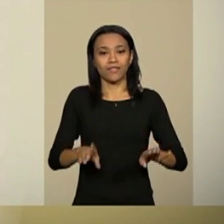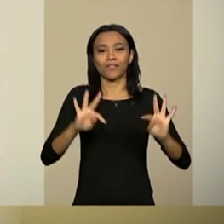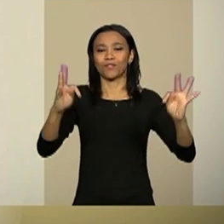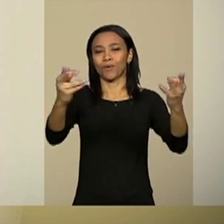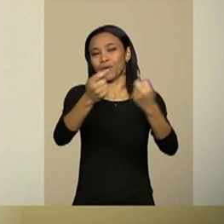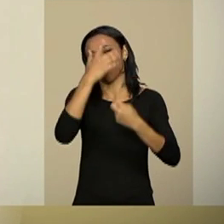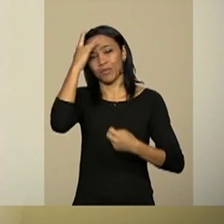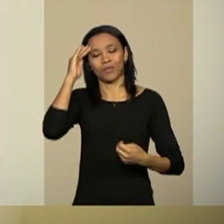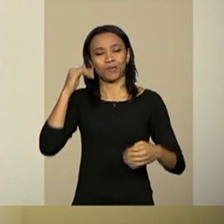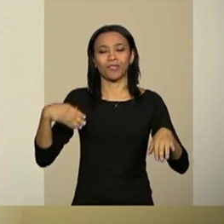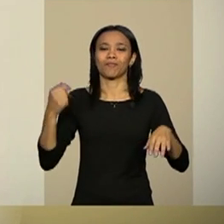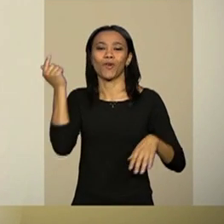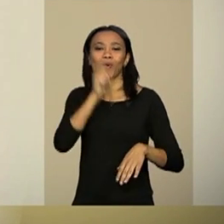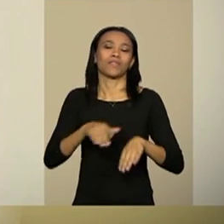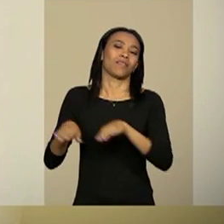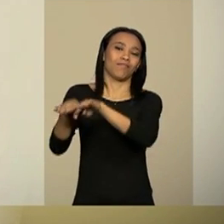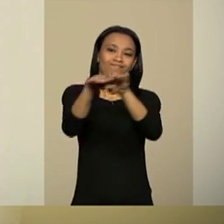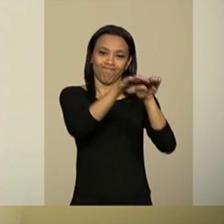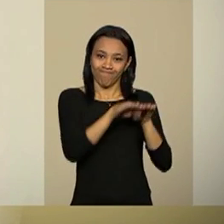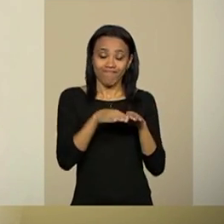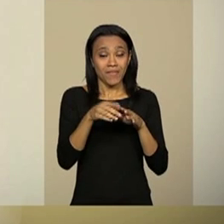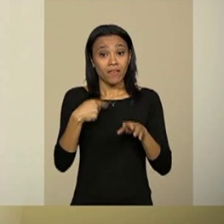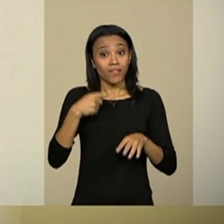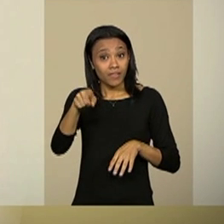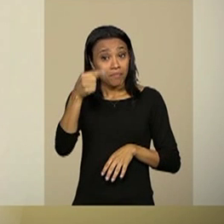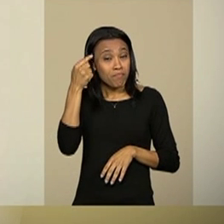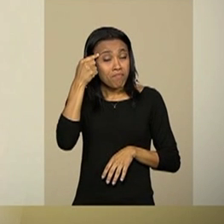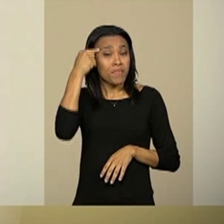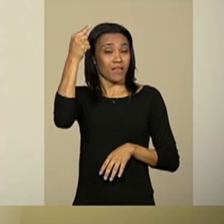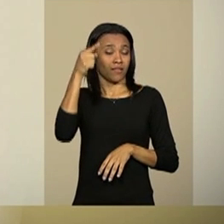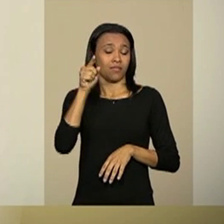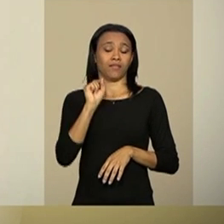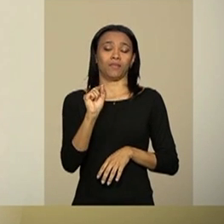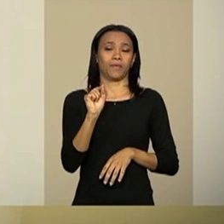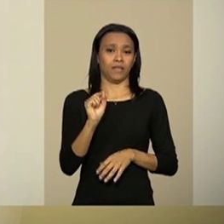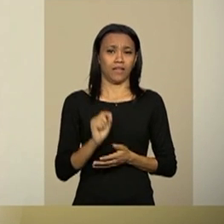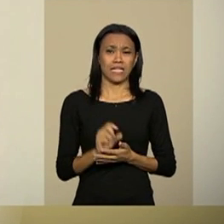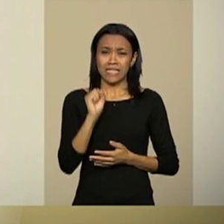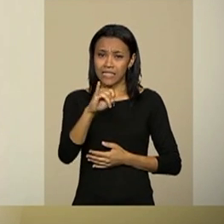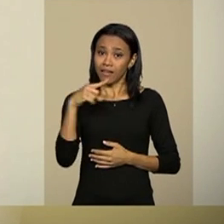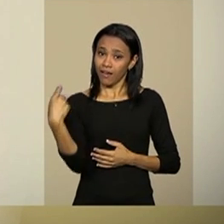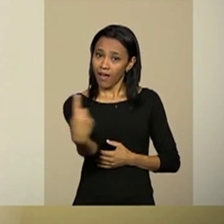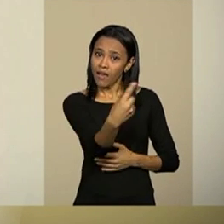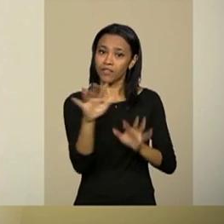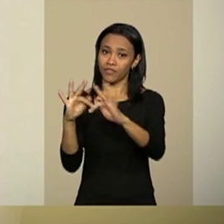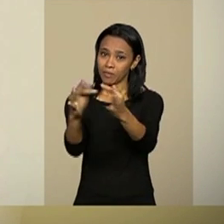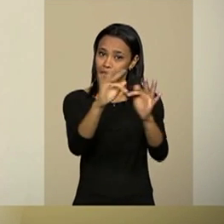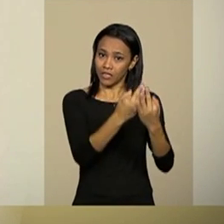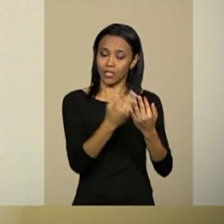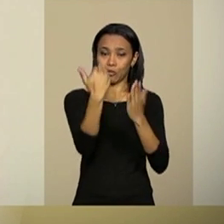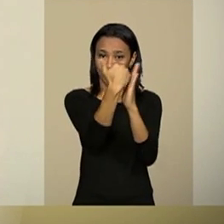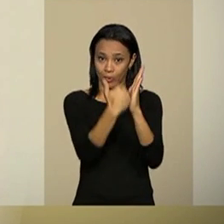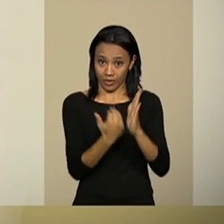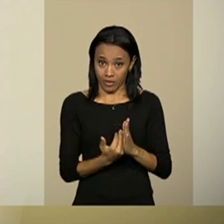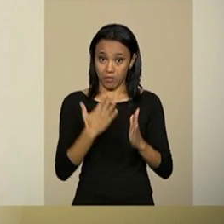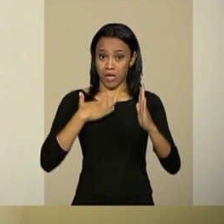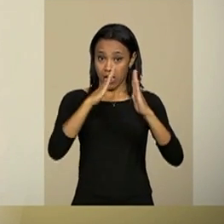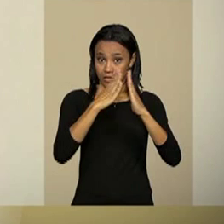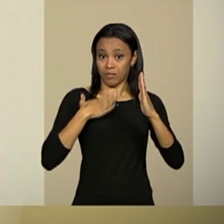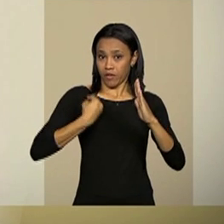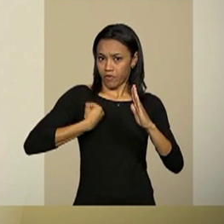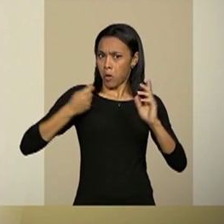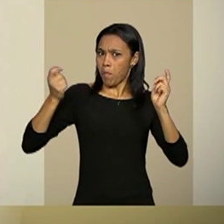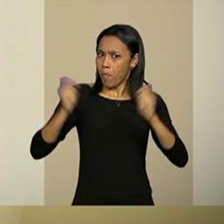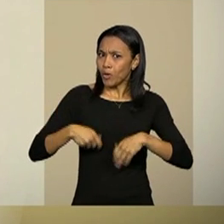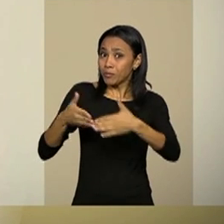ganha luciano com minha casa melhor imagina você uma coisa luciano se cada família do programa minha casa minha vida pode